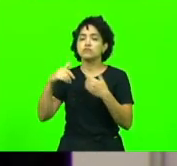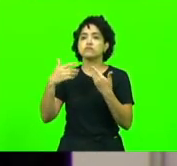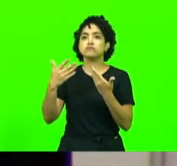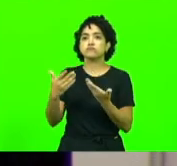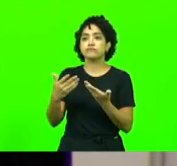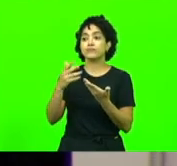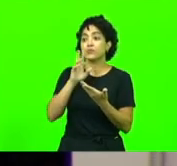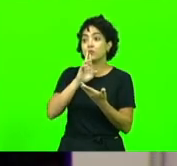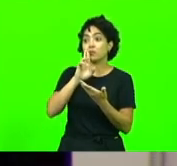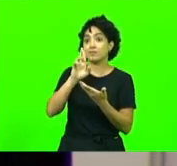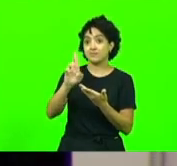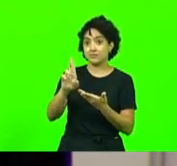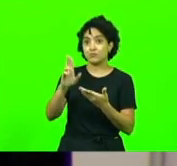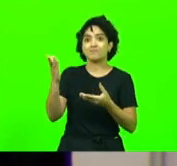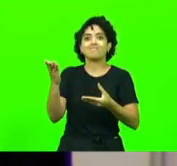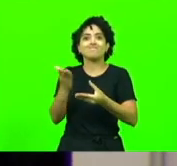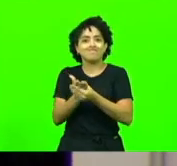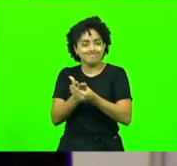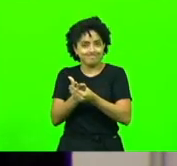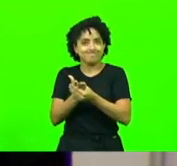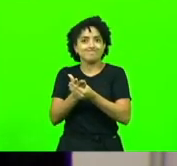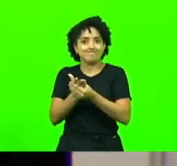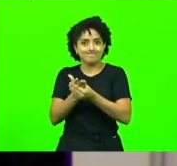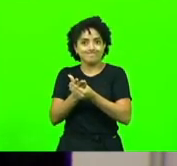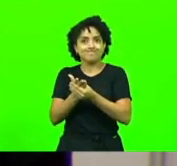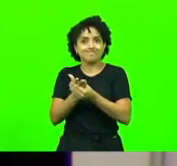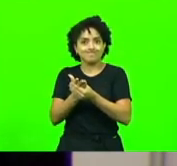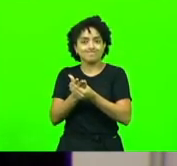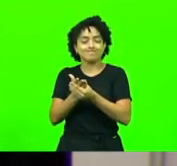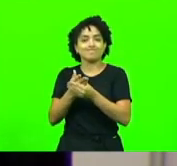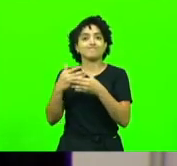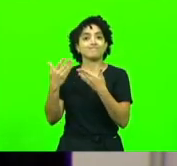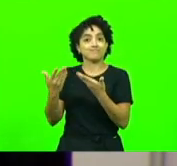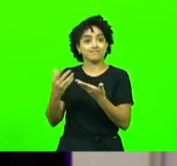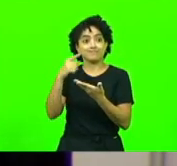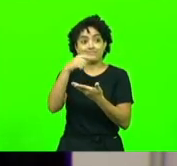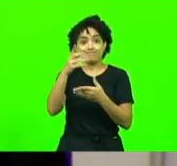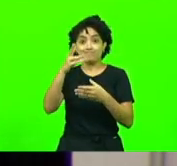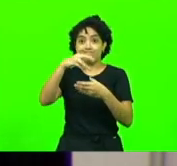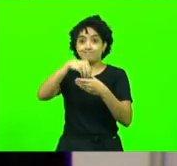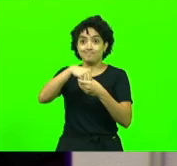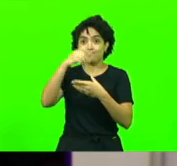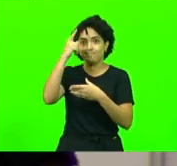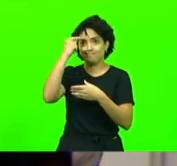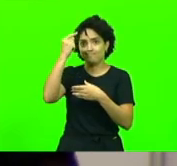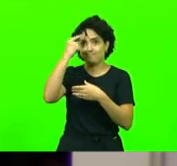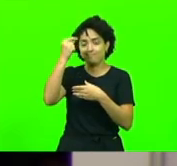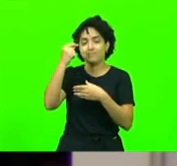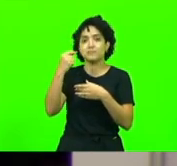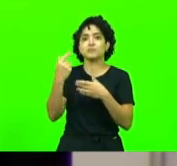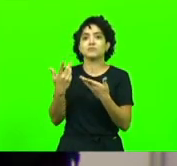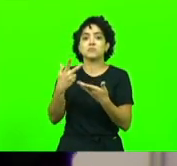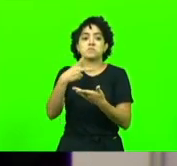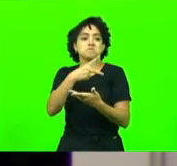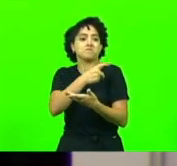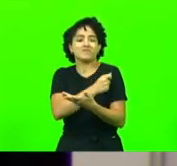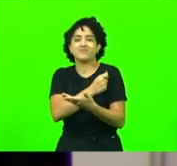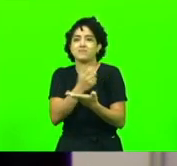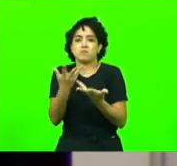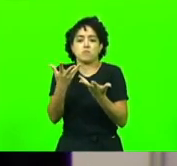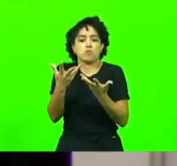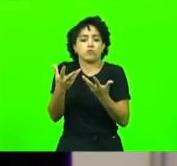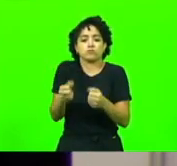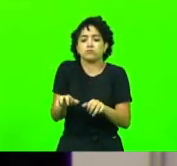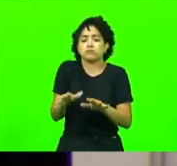respondendo processo administrativo disciplinar na Universidade de Blumenau, porque não fui vacinado. E assim